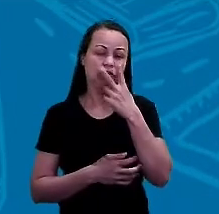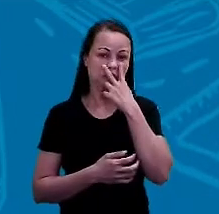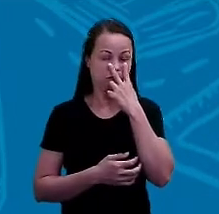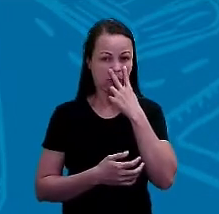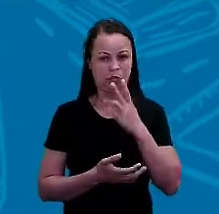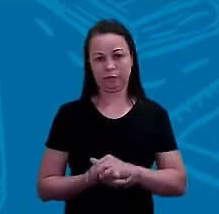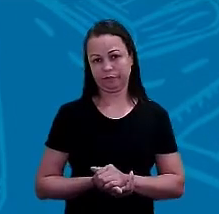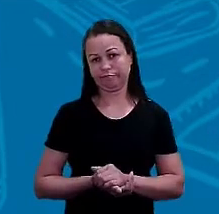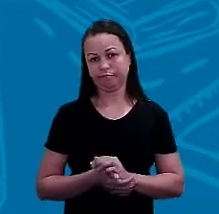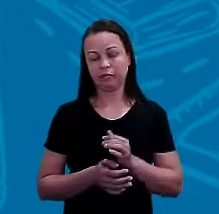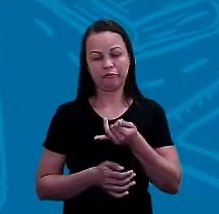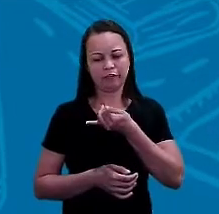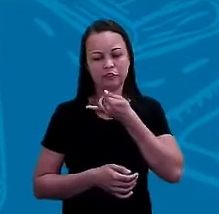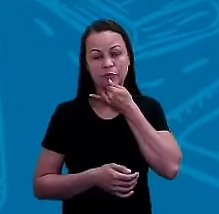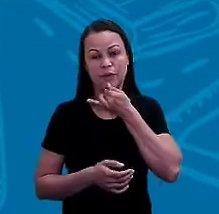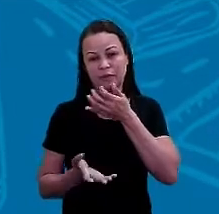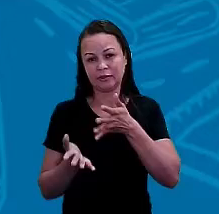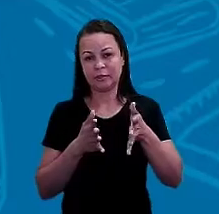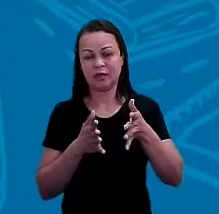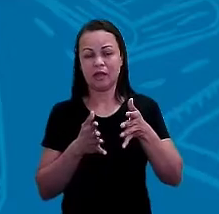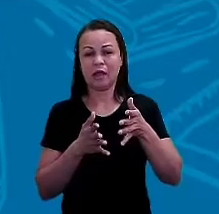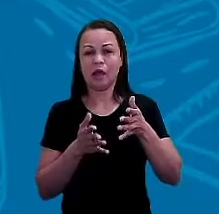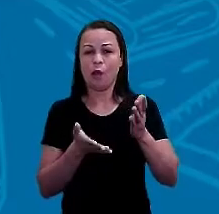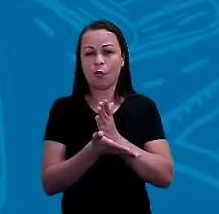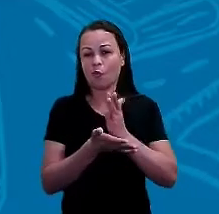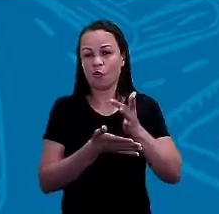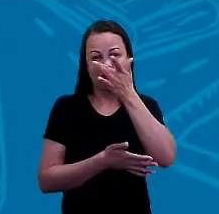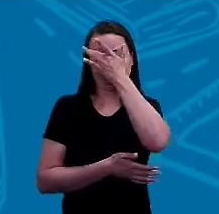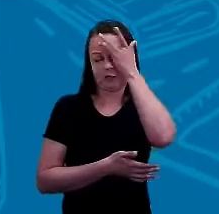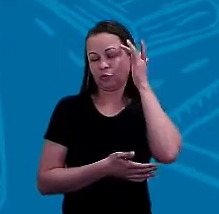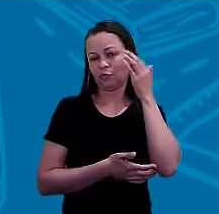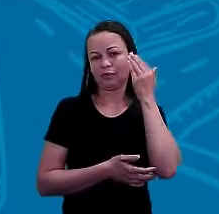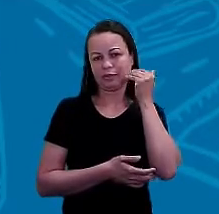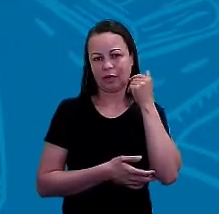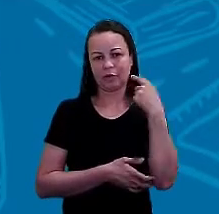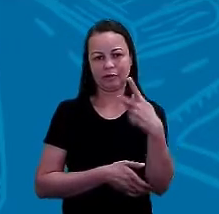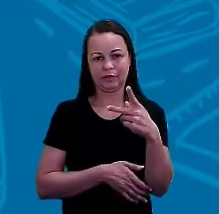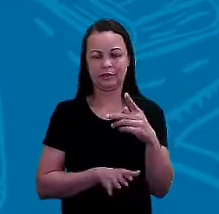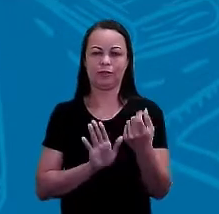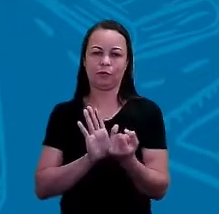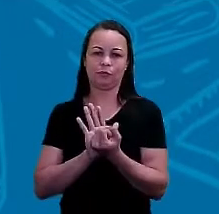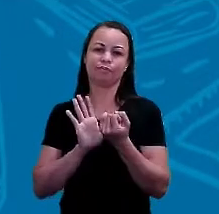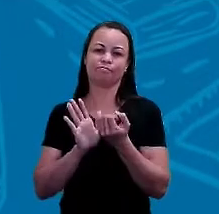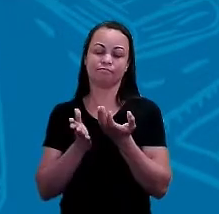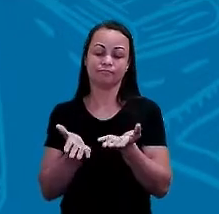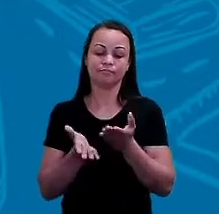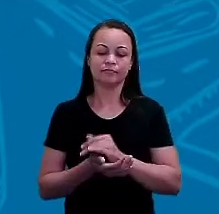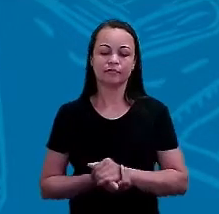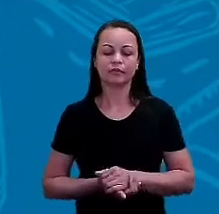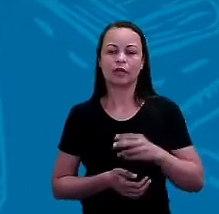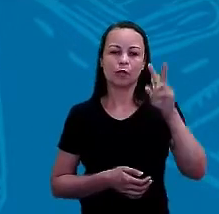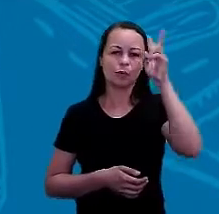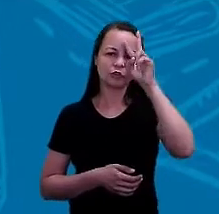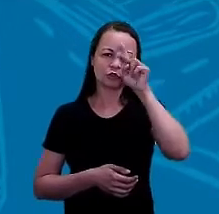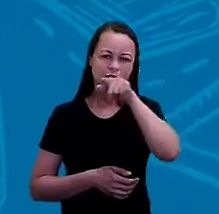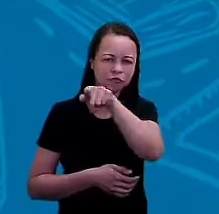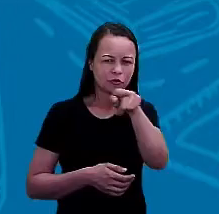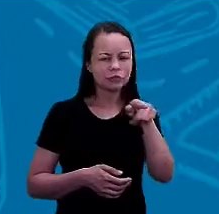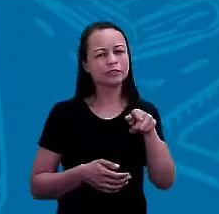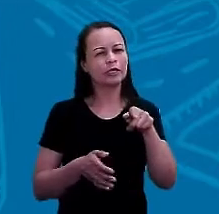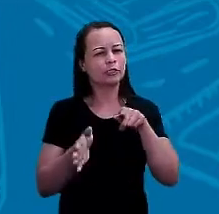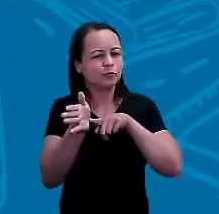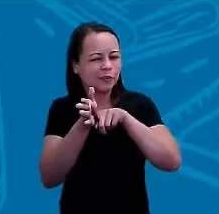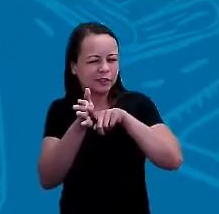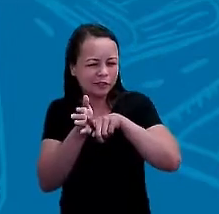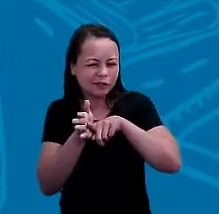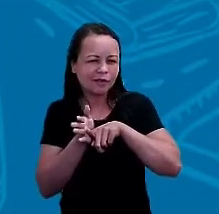eu tinha citado anteriormente, né? Infelizmente, poucas pessoas sabem desses fatos. Gente, é uma história que, para você pesquisar,